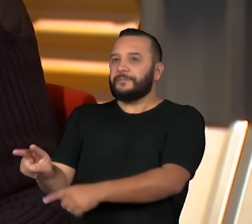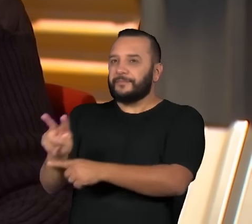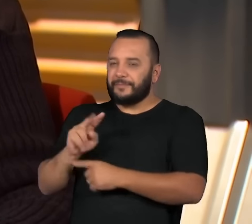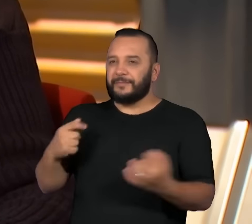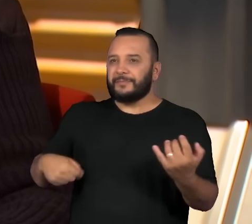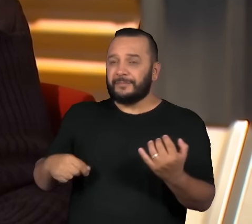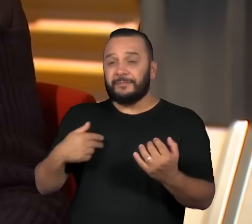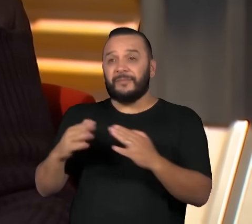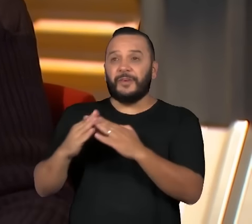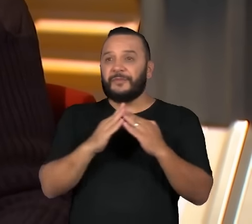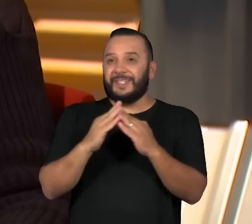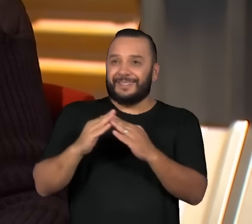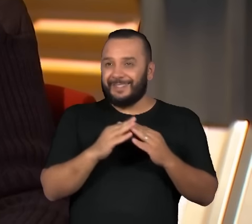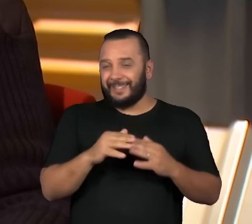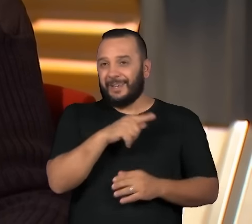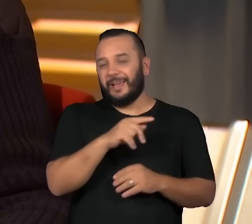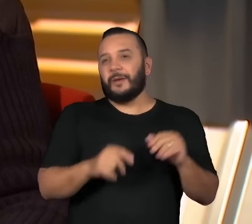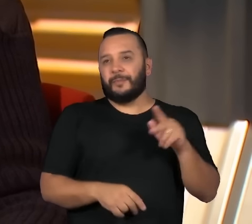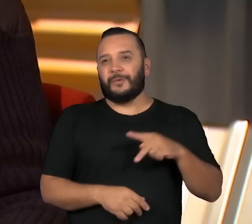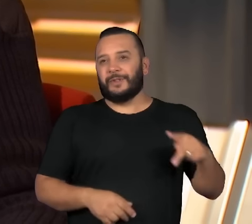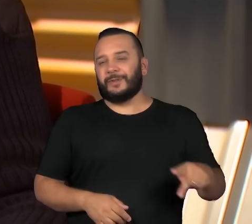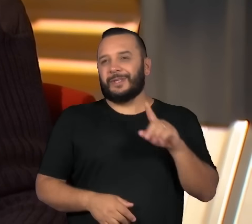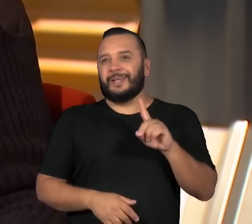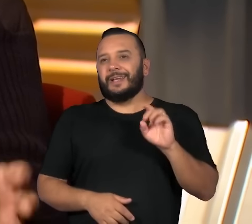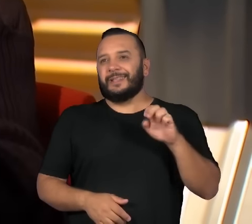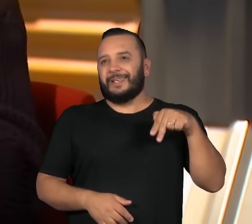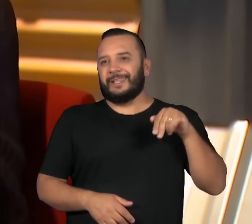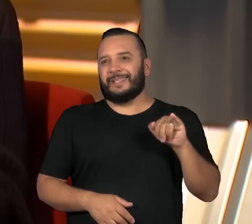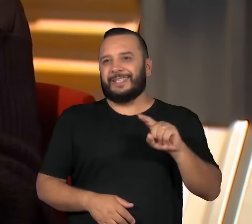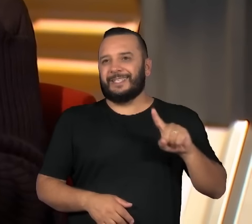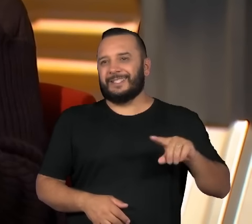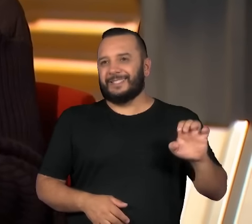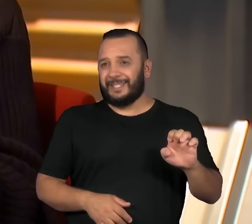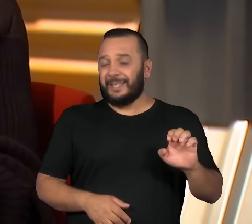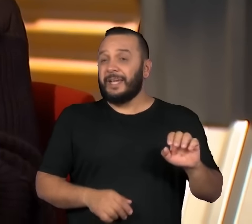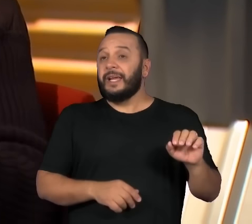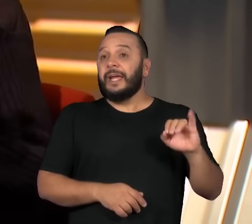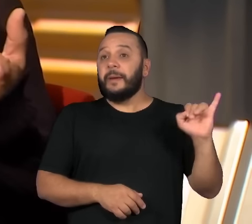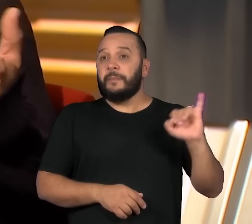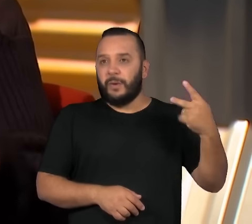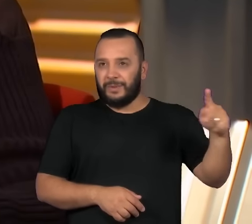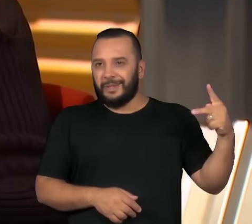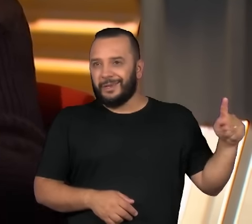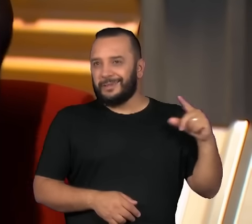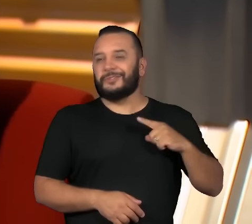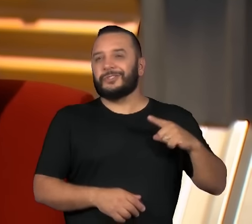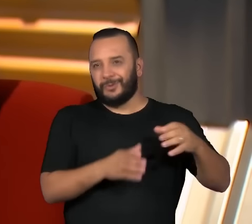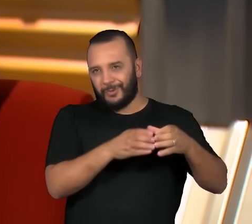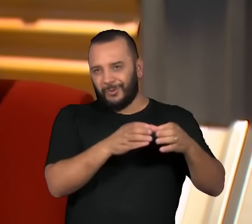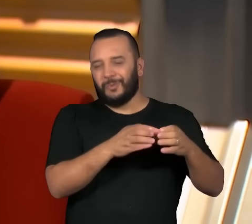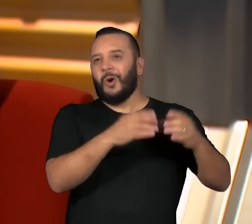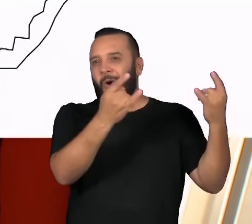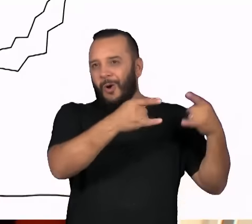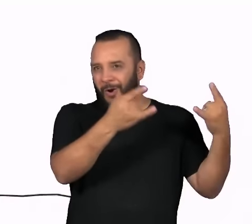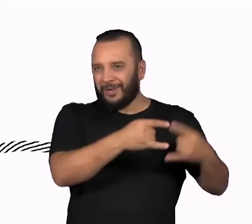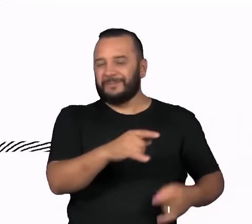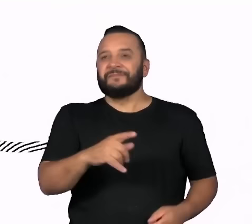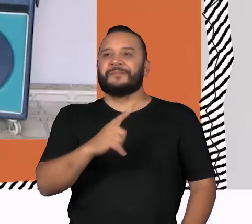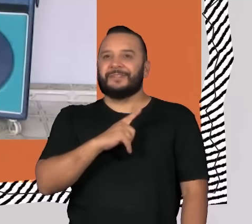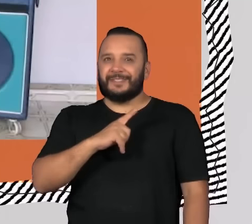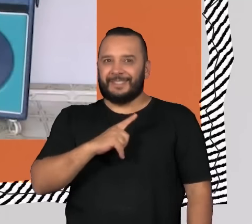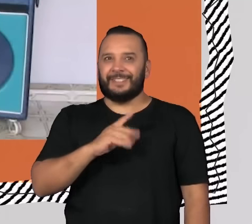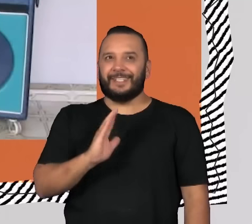numa vizinha dela, que é a professora Denise. E os irmãos da Denise tinham uma banda de rock, tinha um tremendão da Giannini na